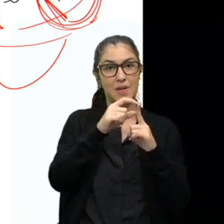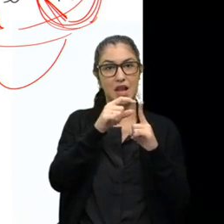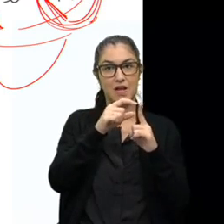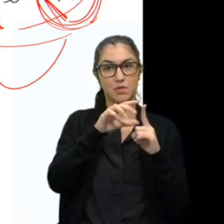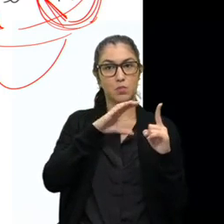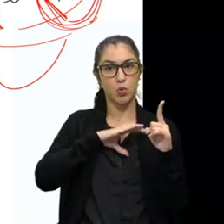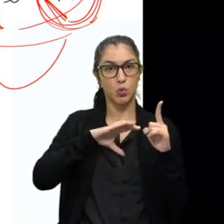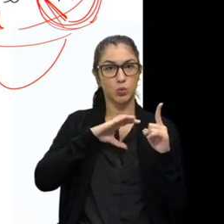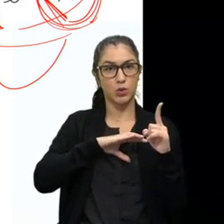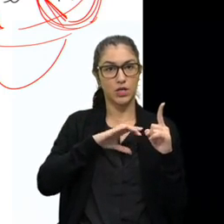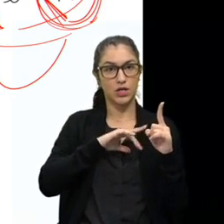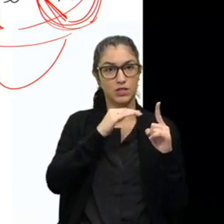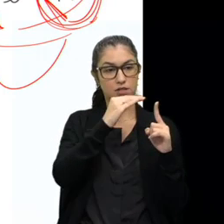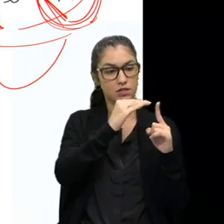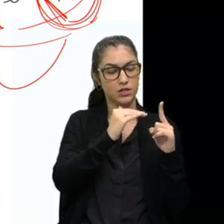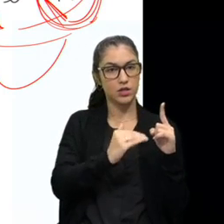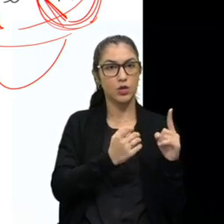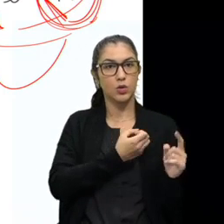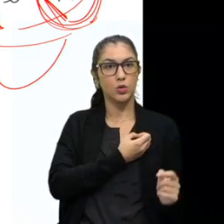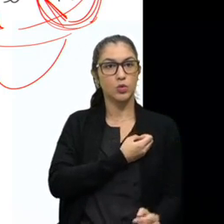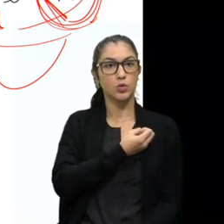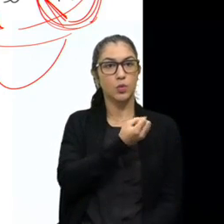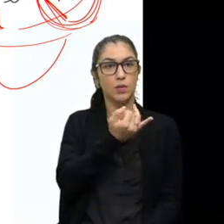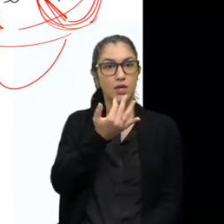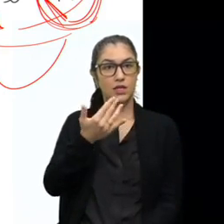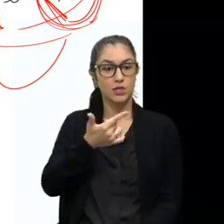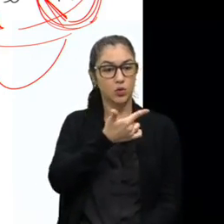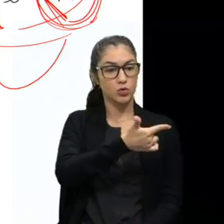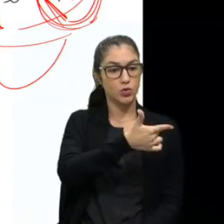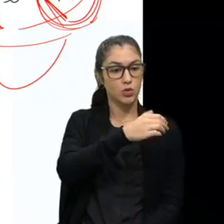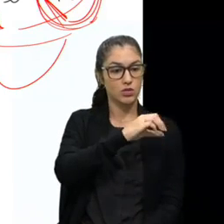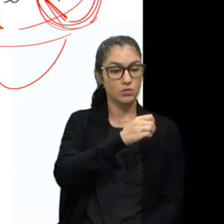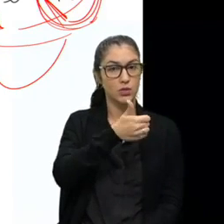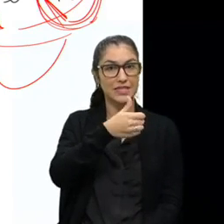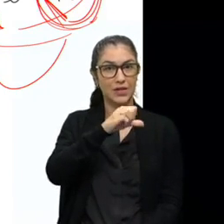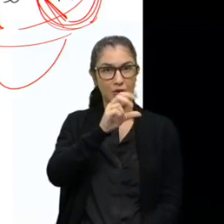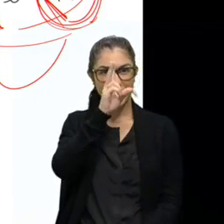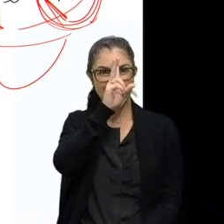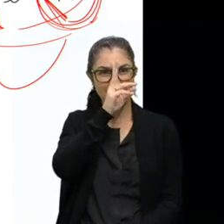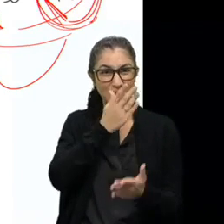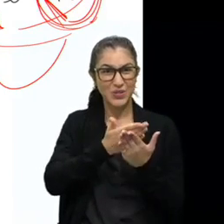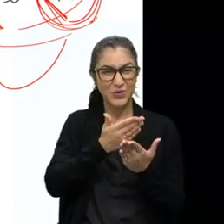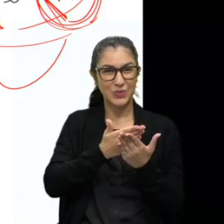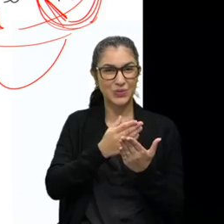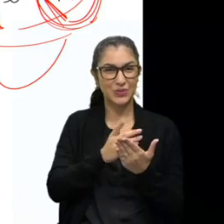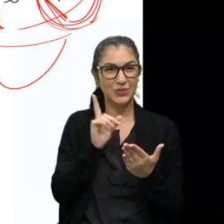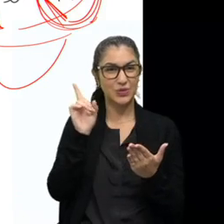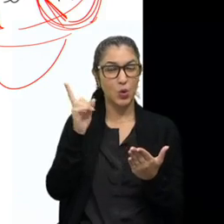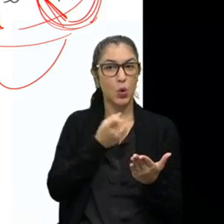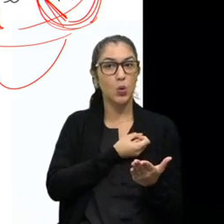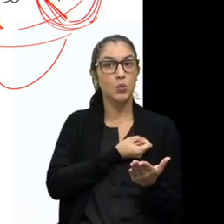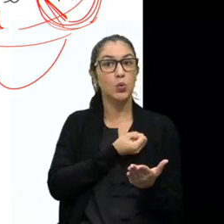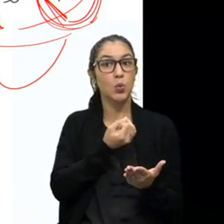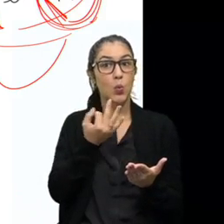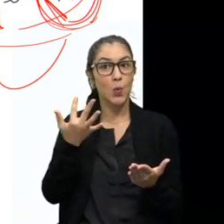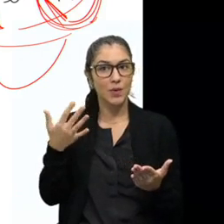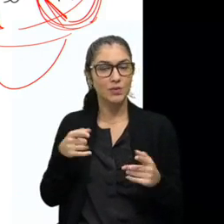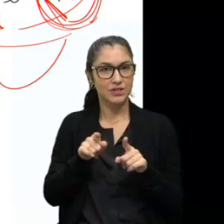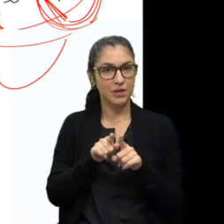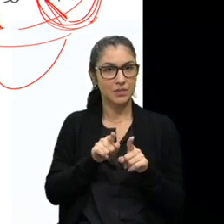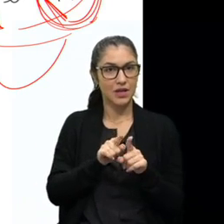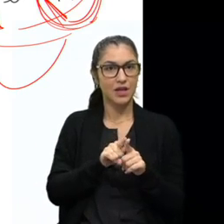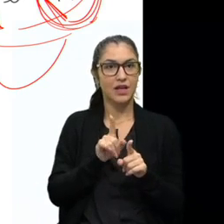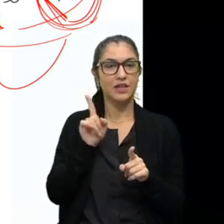português. Aqui embaixo, ó, a numeração, 2019. Lembra quando nós estudamos a questão de números também? Os